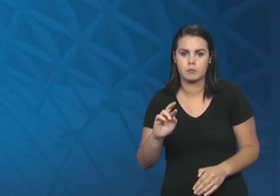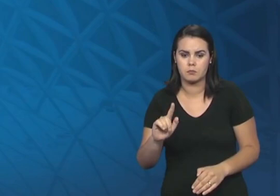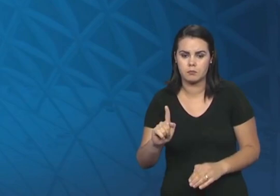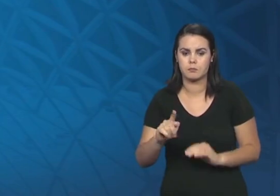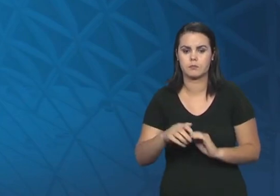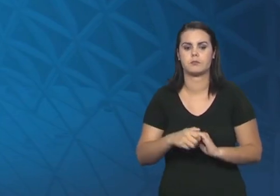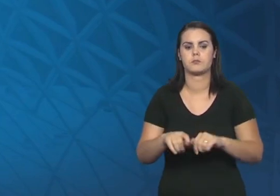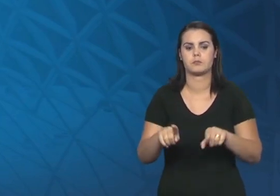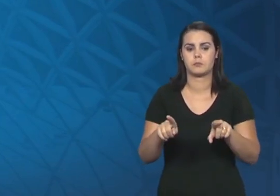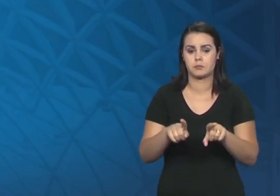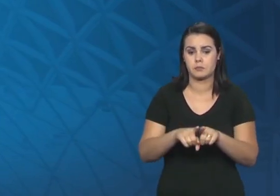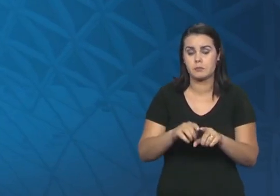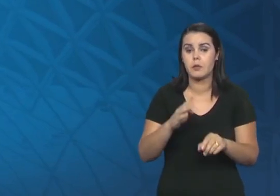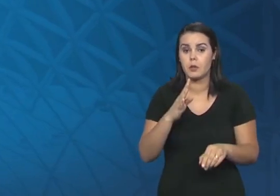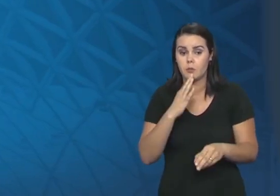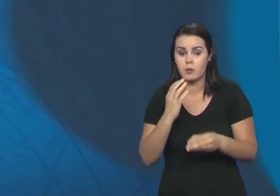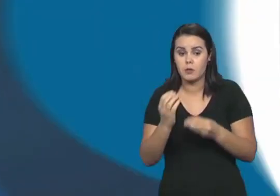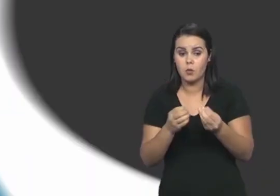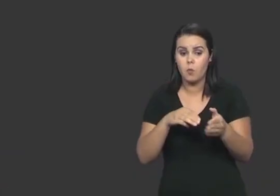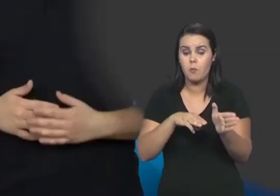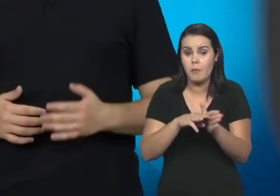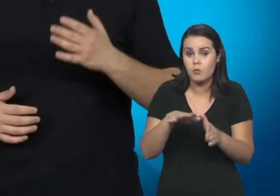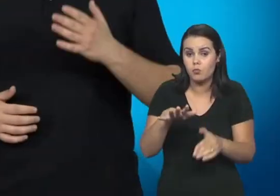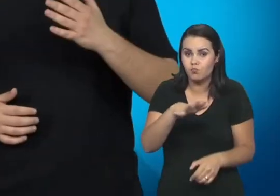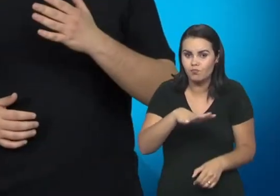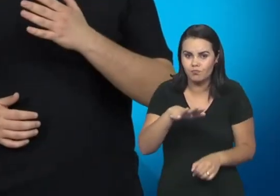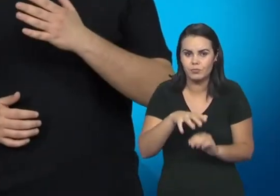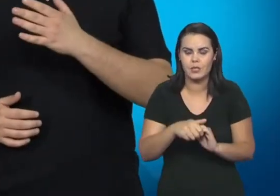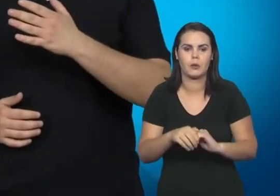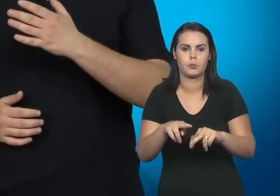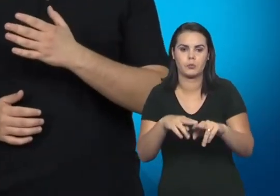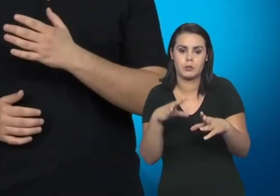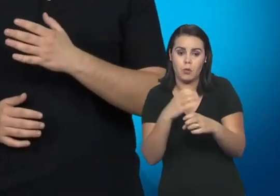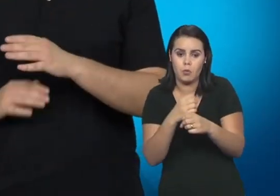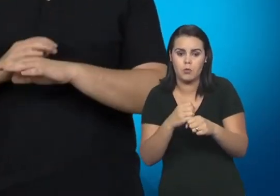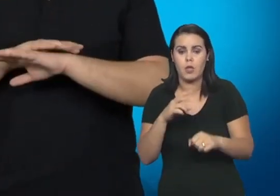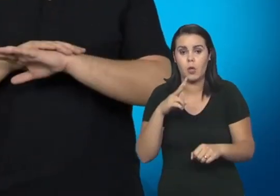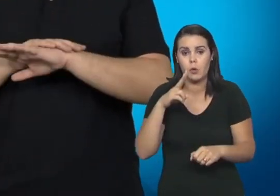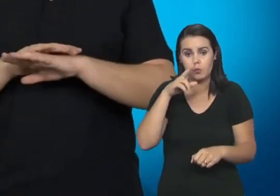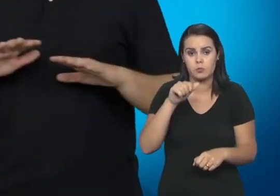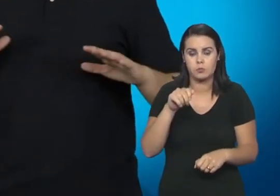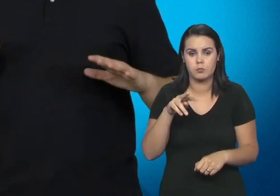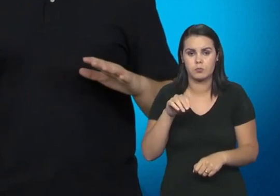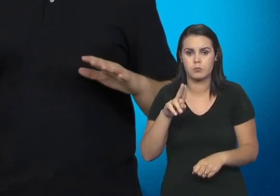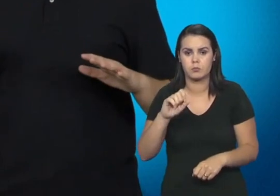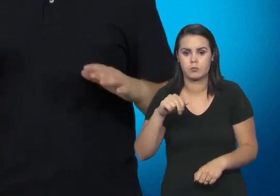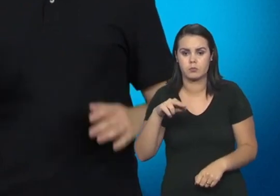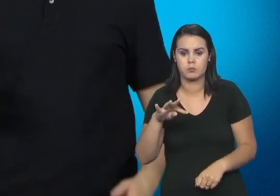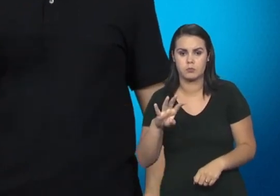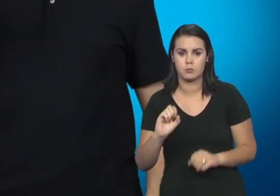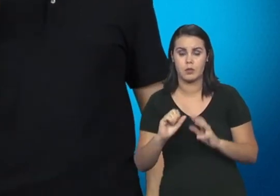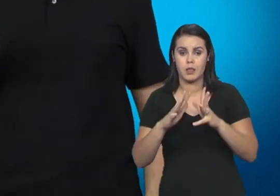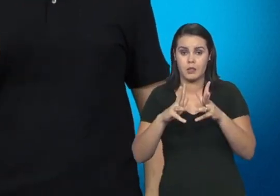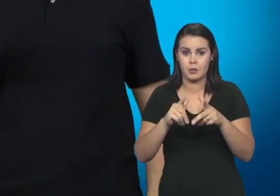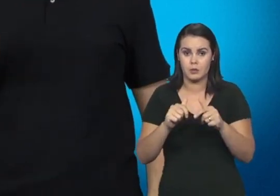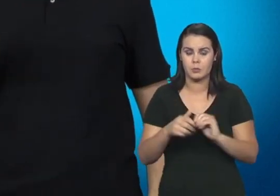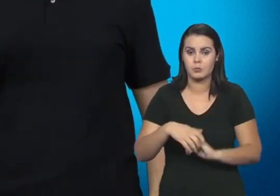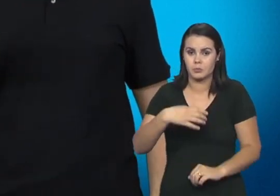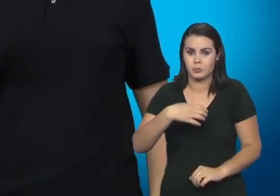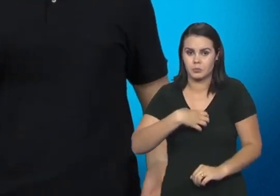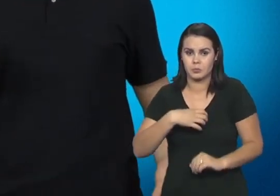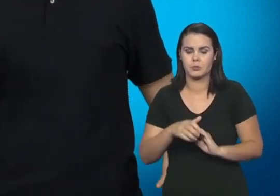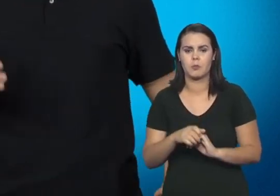de resolução de treliças complexas. Os cálculos das forças atuantes em todos os tipos de treliças são fundamentais